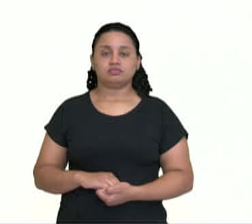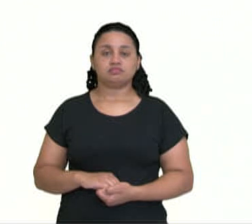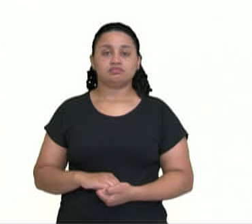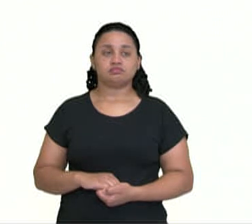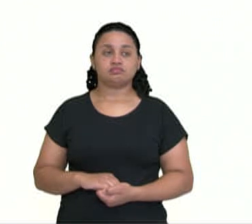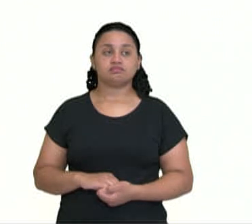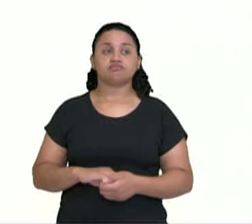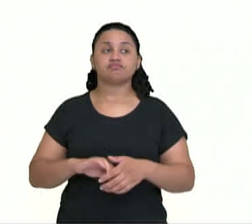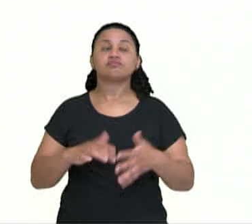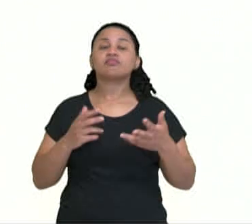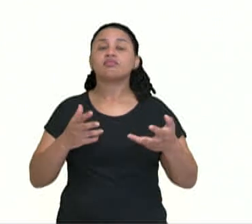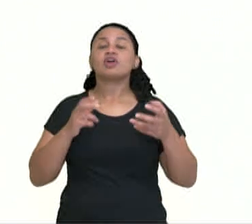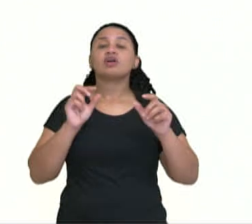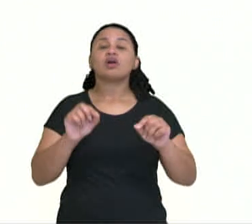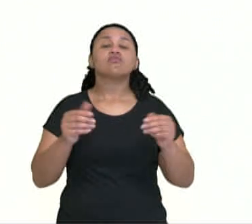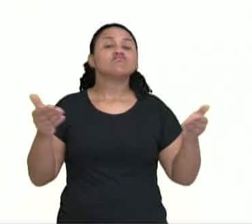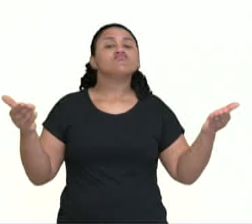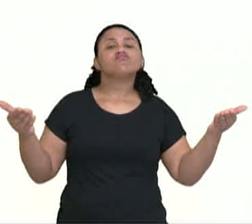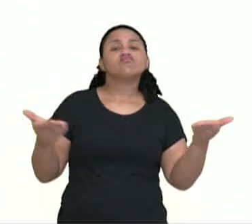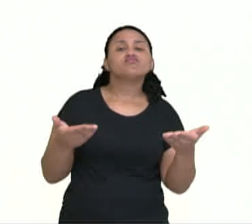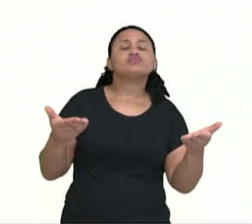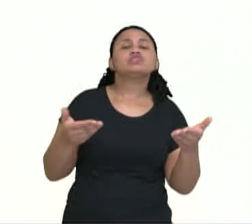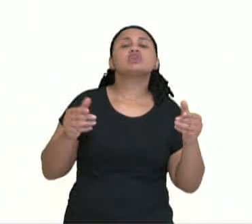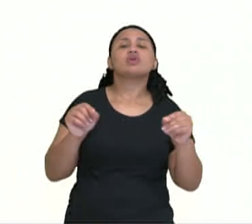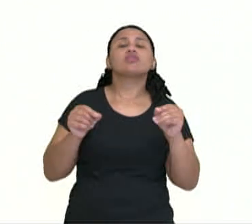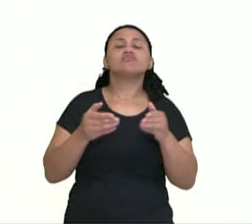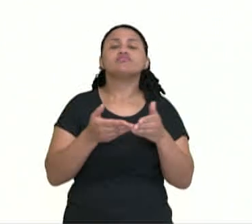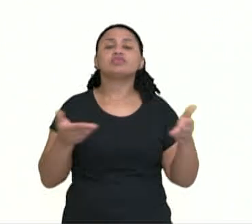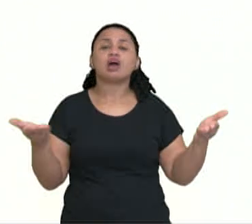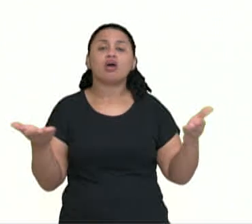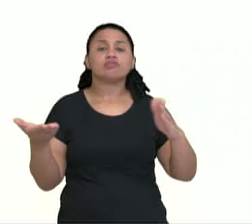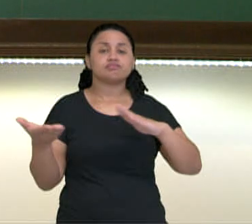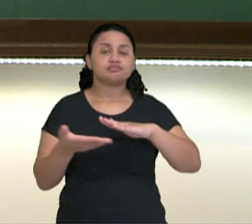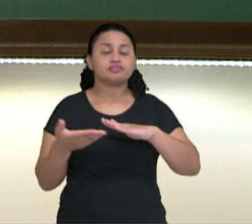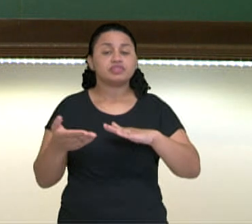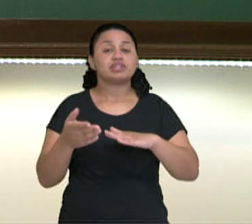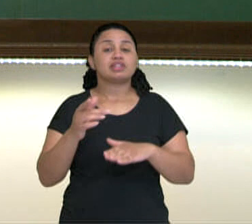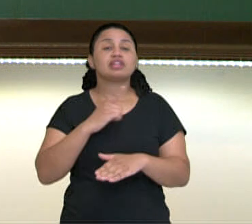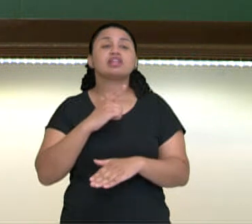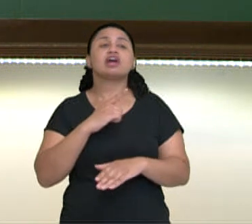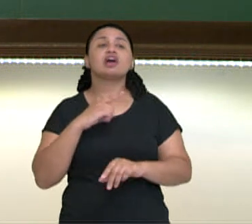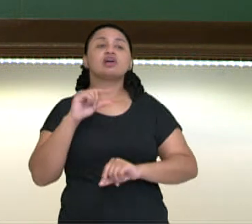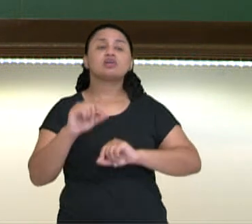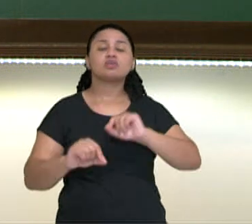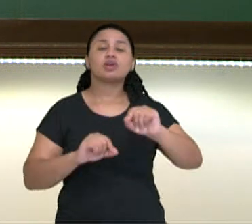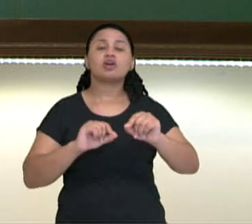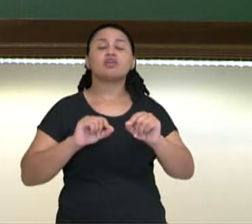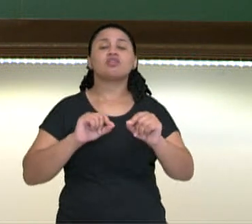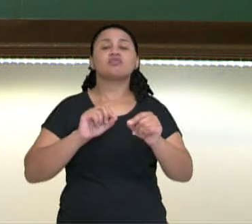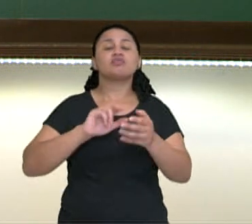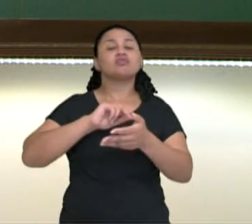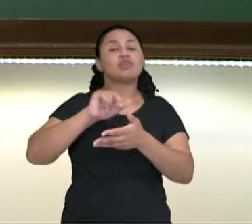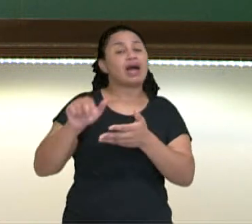Então, veja só, hoje em dia, nós temos enfrentado muitas notícias falsas e